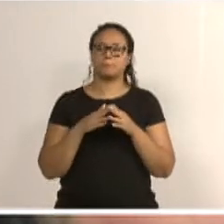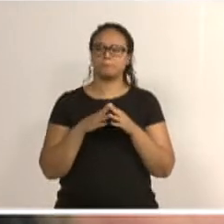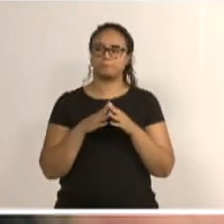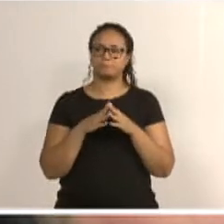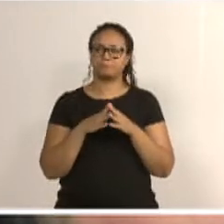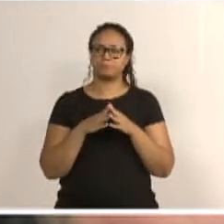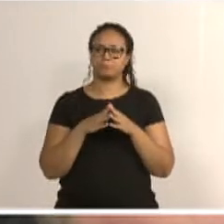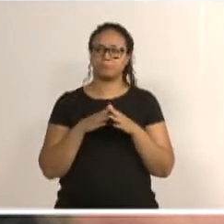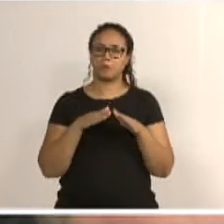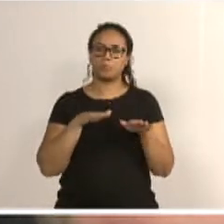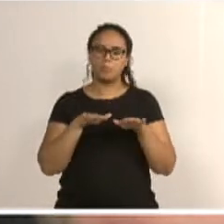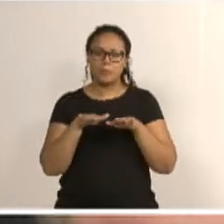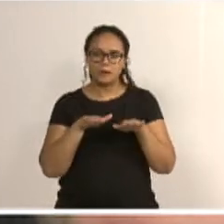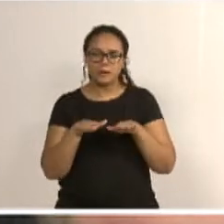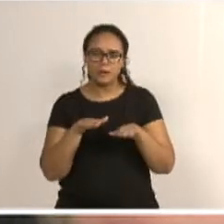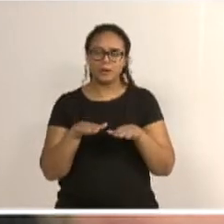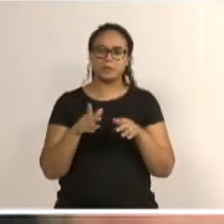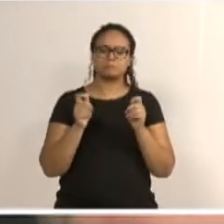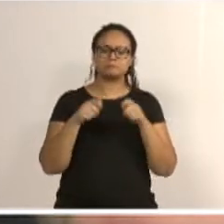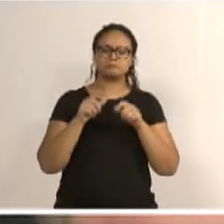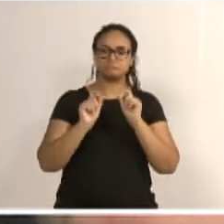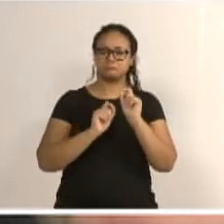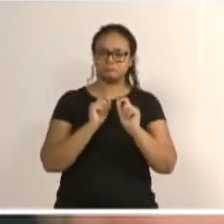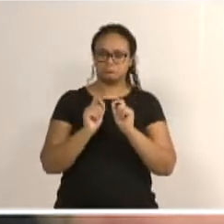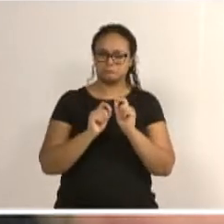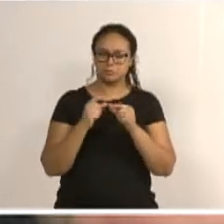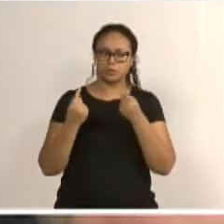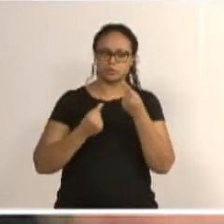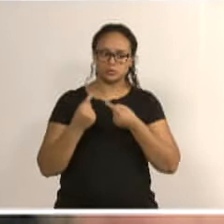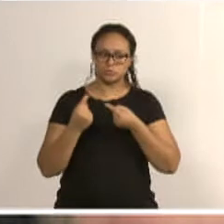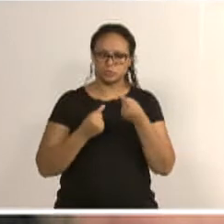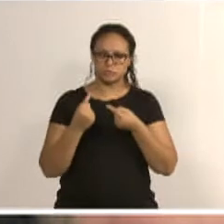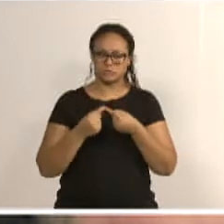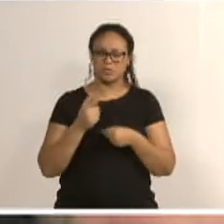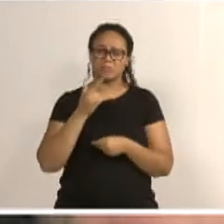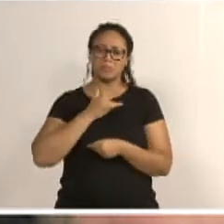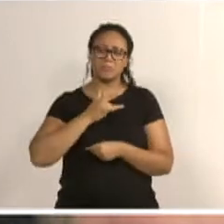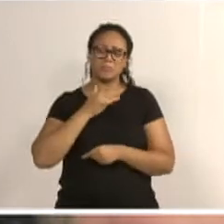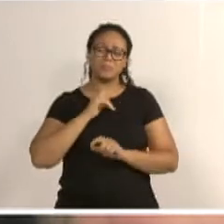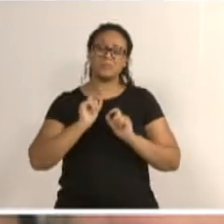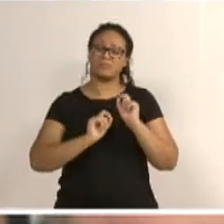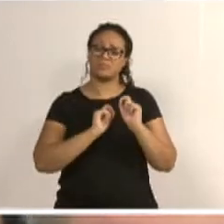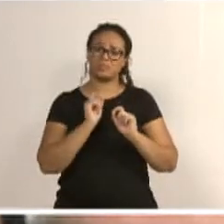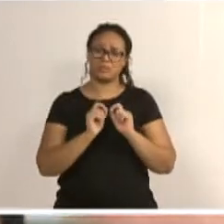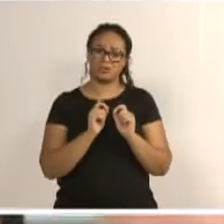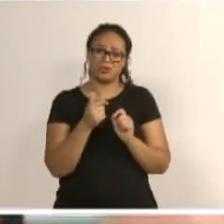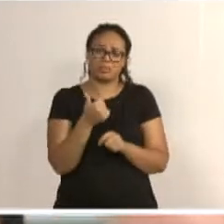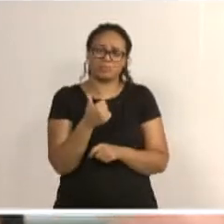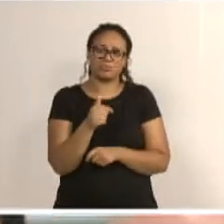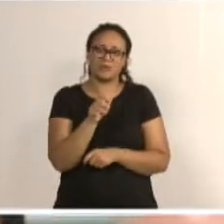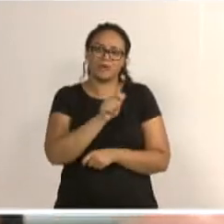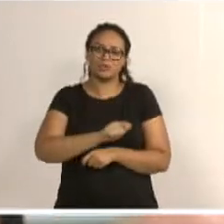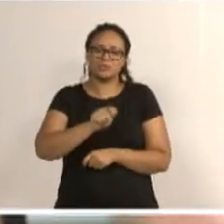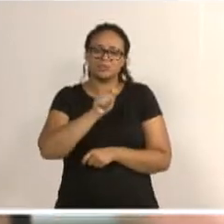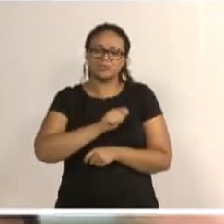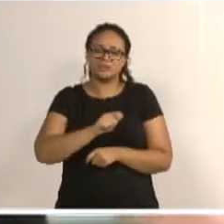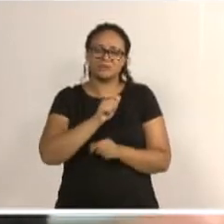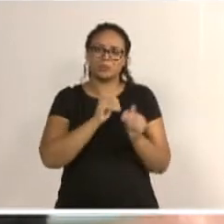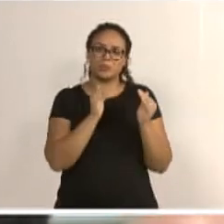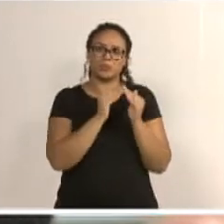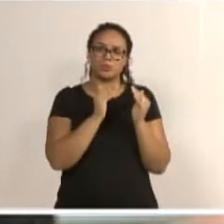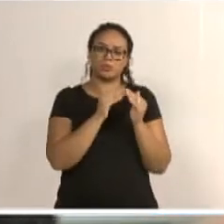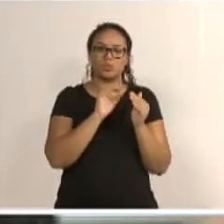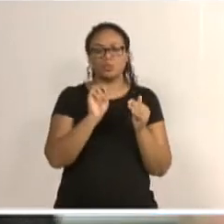mais discussão. Pena que não tenha representação de alguma associação de moradores ou representante dos